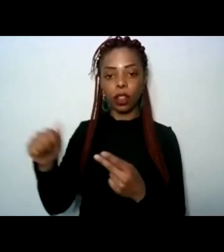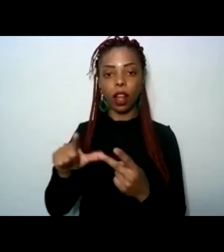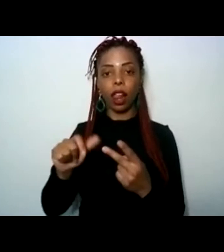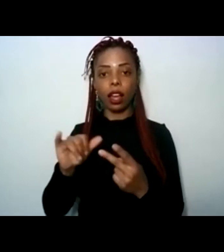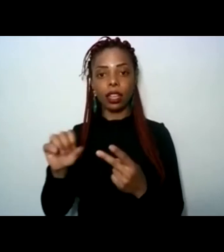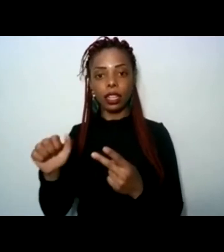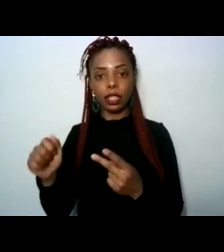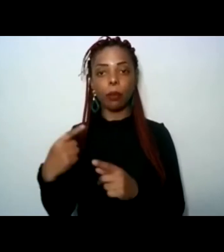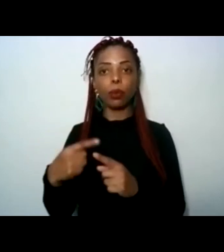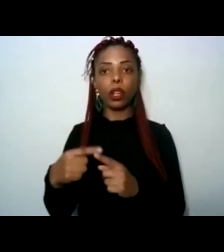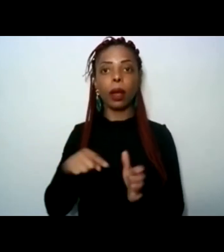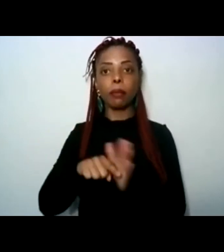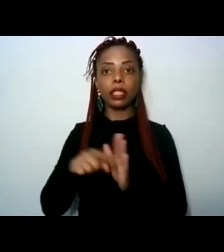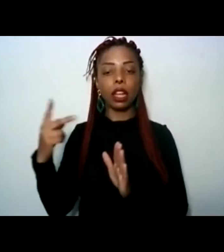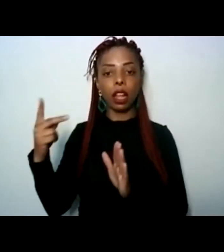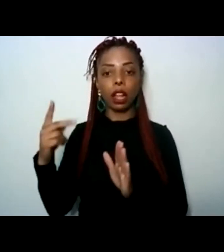formato que propusemos.